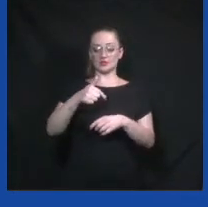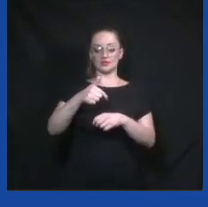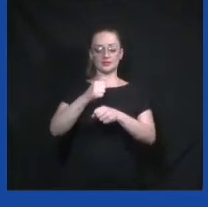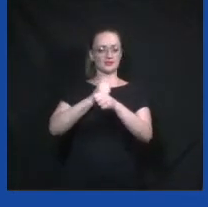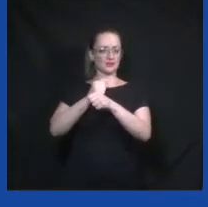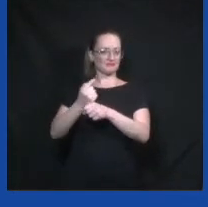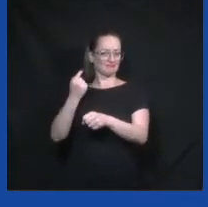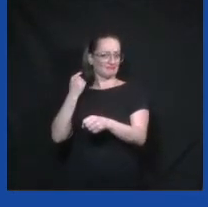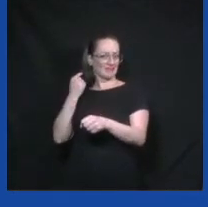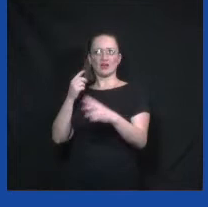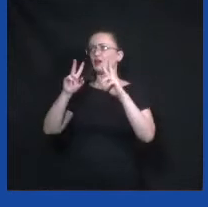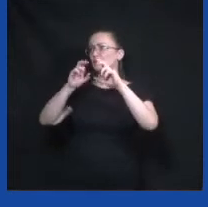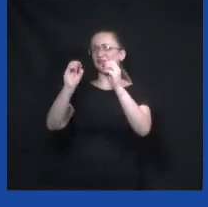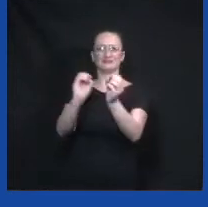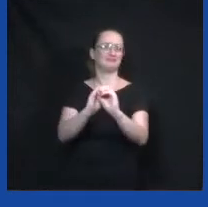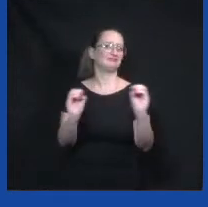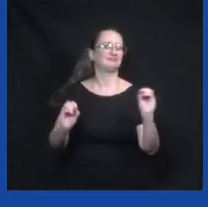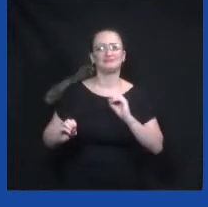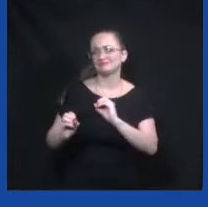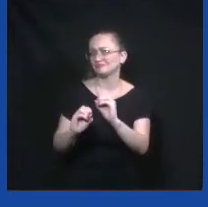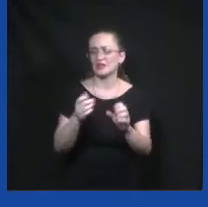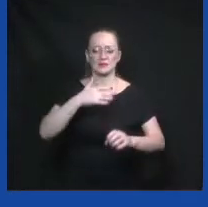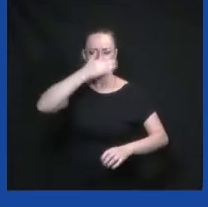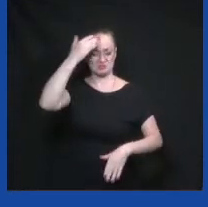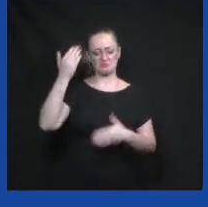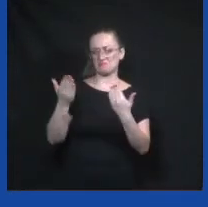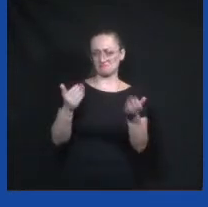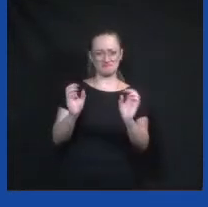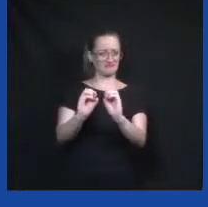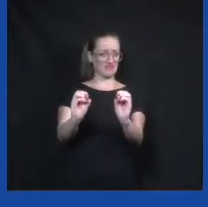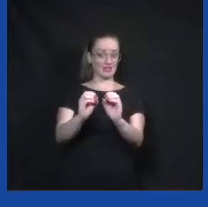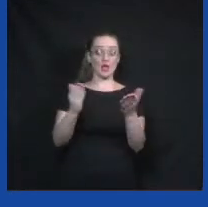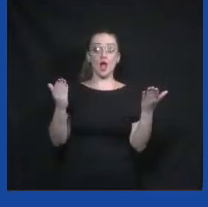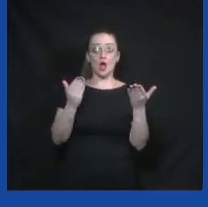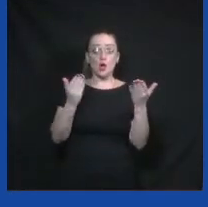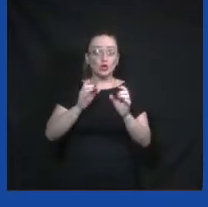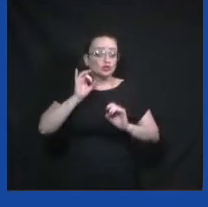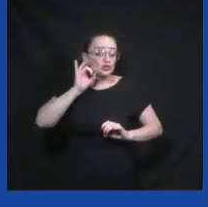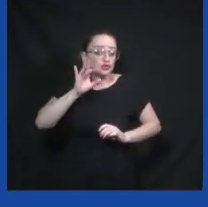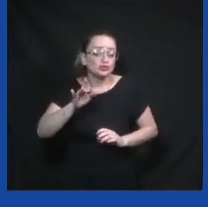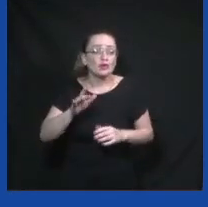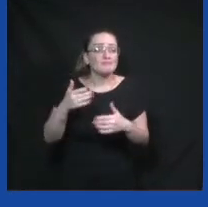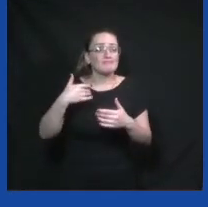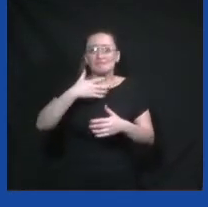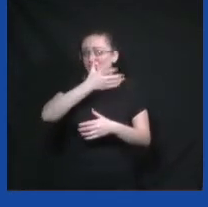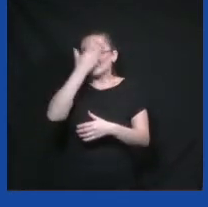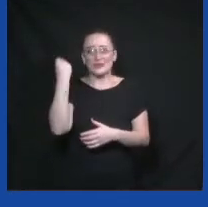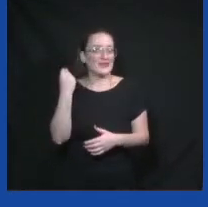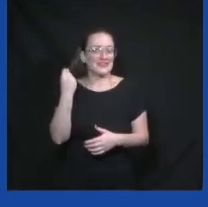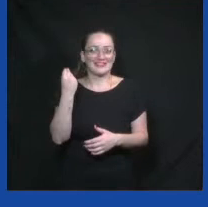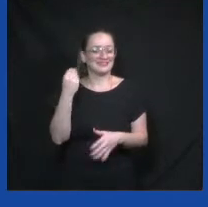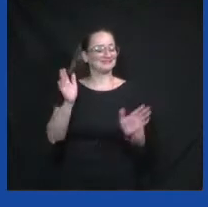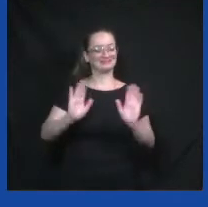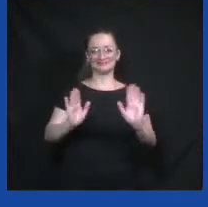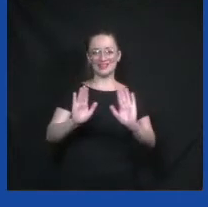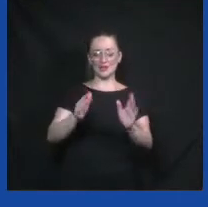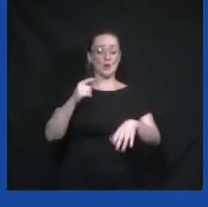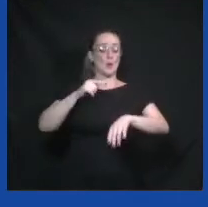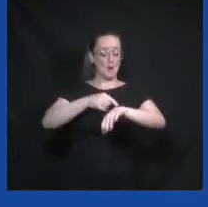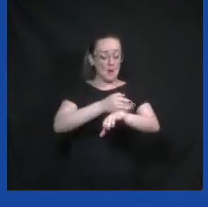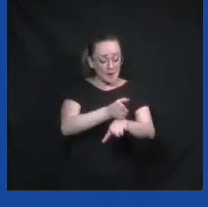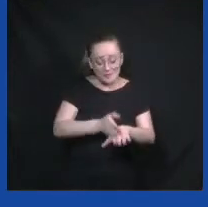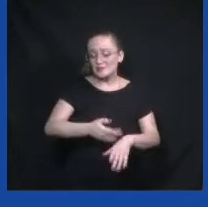era assunto do nosso cotidiano, dos jovens, né? Agora é algo que a gente não consegue nem sequer escapar, nem se quiser, está no nosso dia a